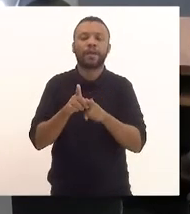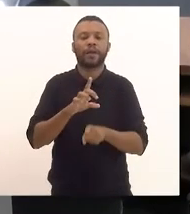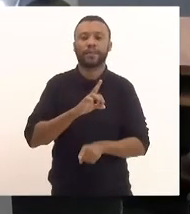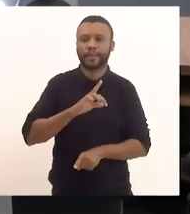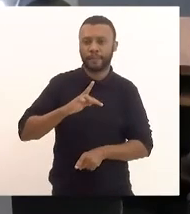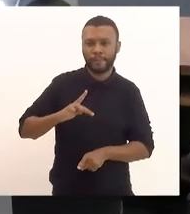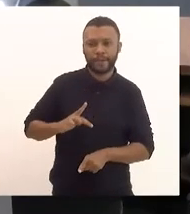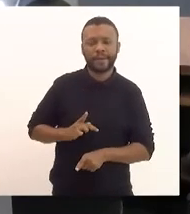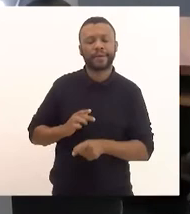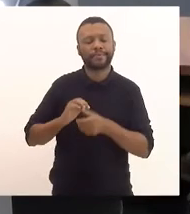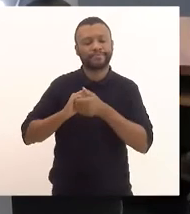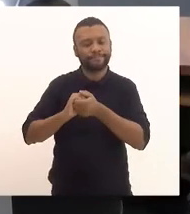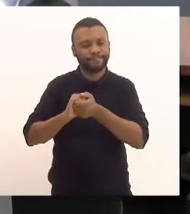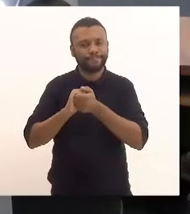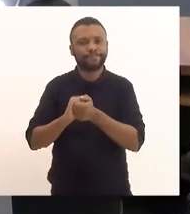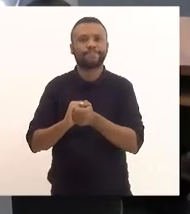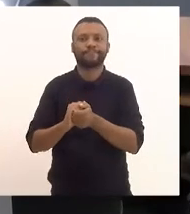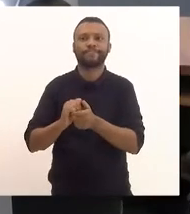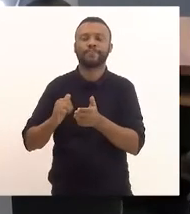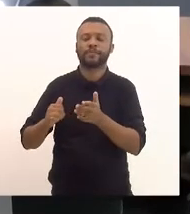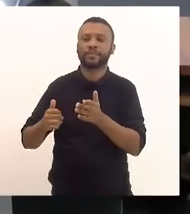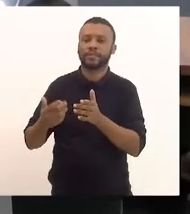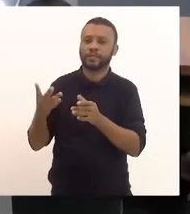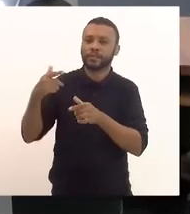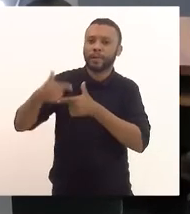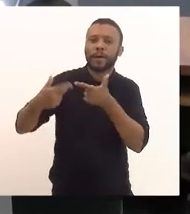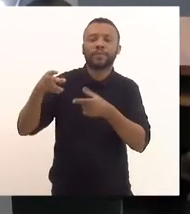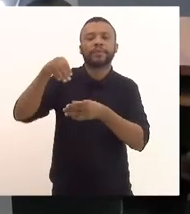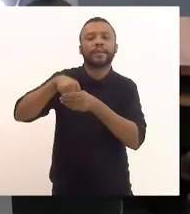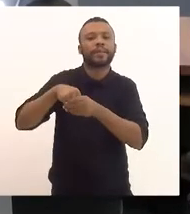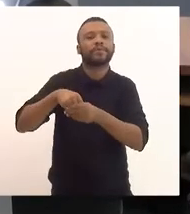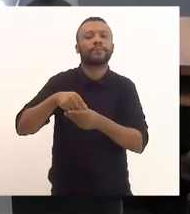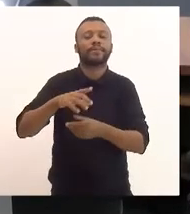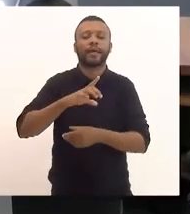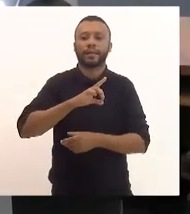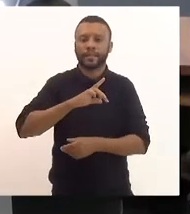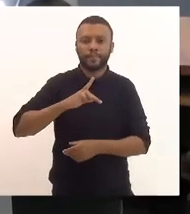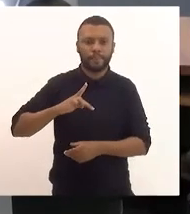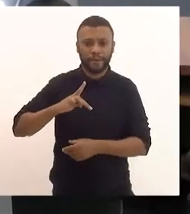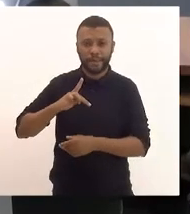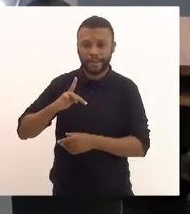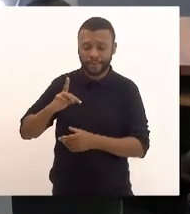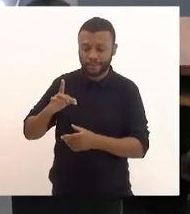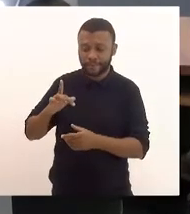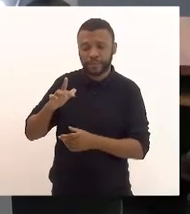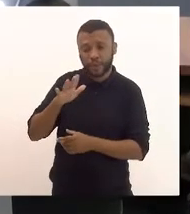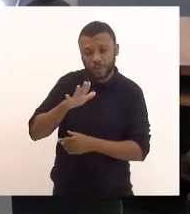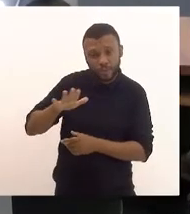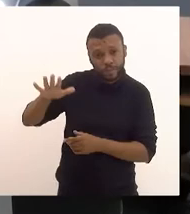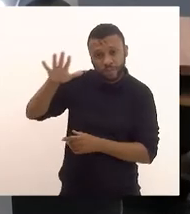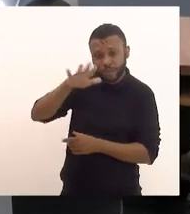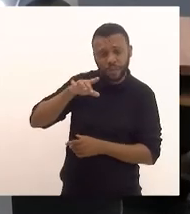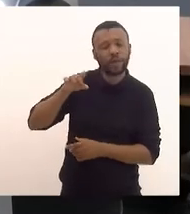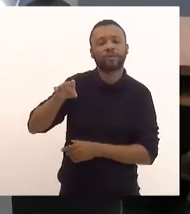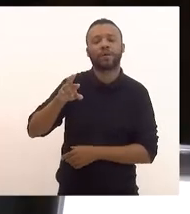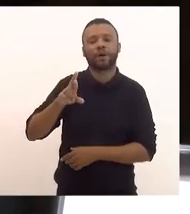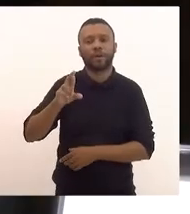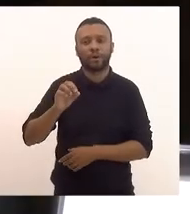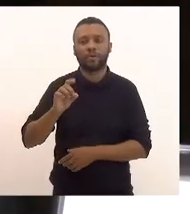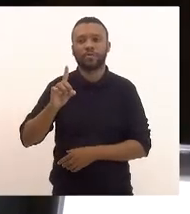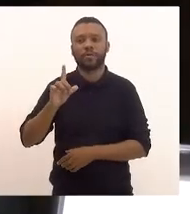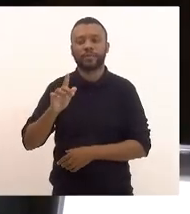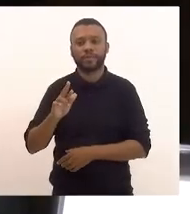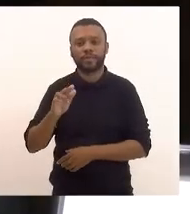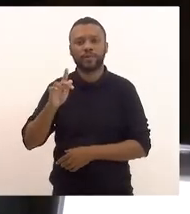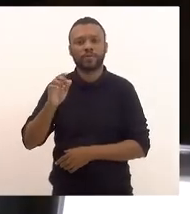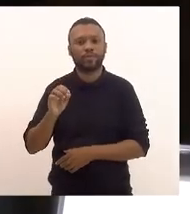defensoras membros da Defensoria através do nosso defensor-geral Rodrigo Pacheco e